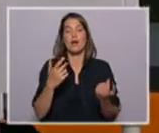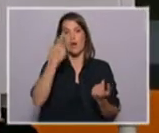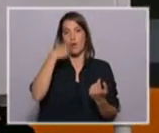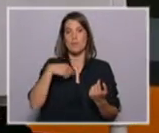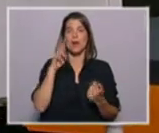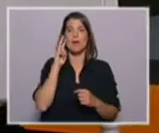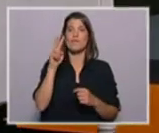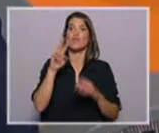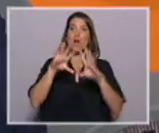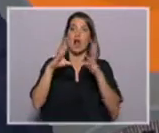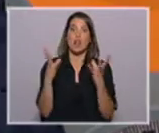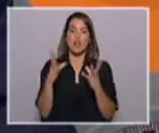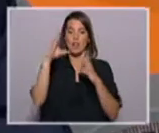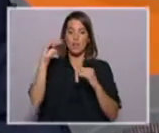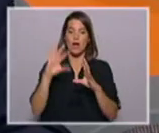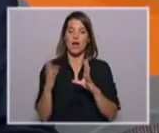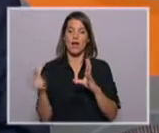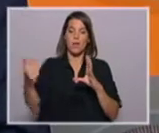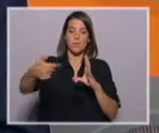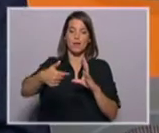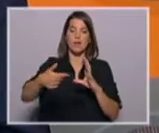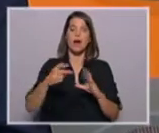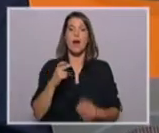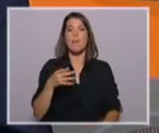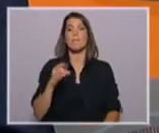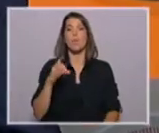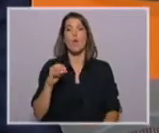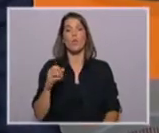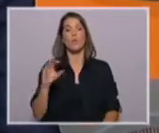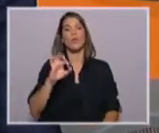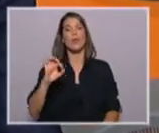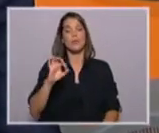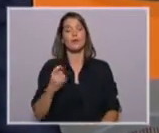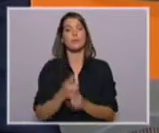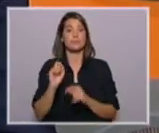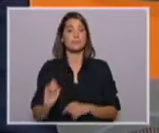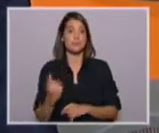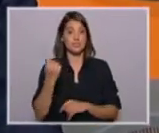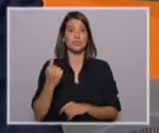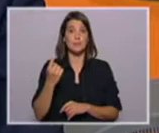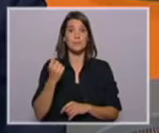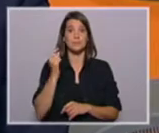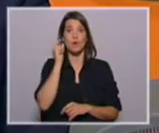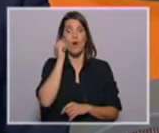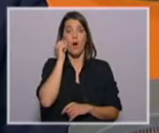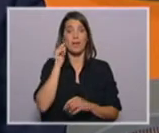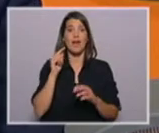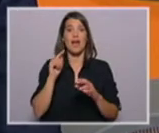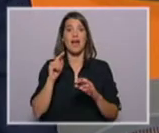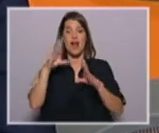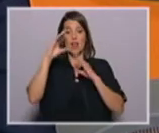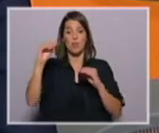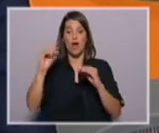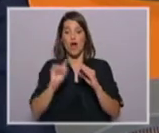o Apolo 8 e o Sr. Borman e os seus companheiros, porque era a primeira vez que o homem dava a volta por trás da